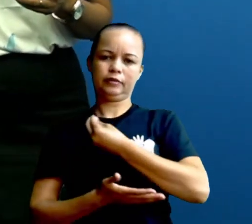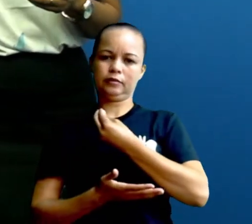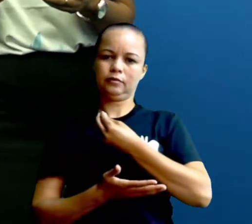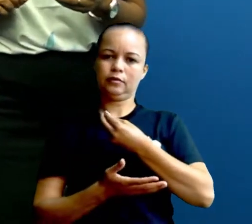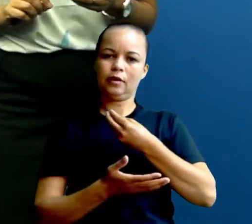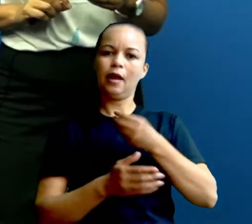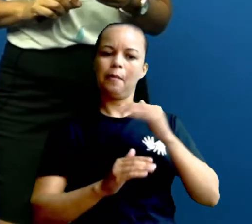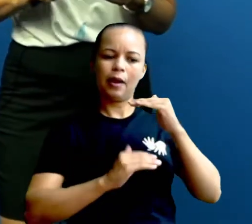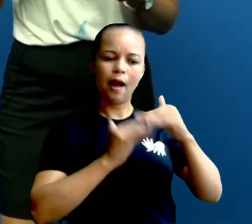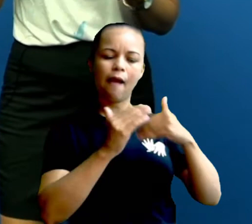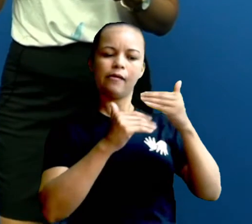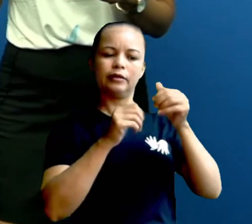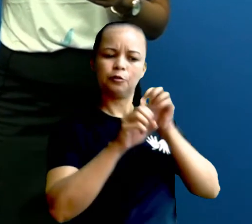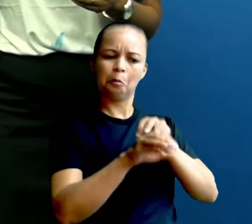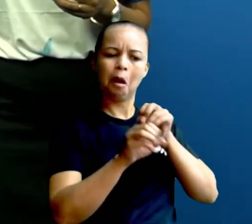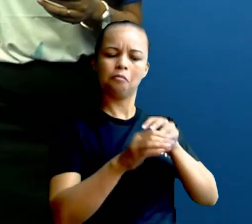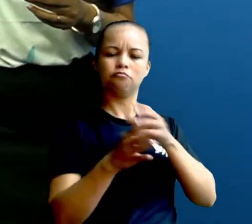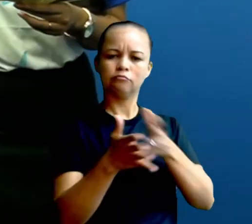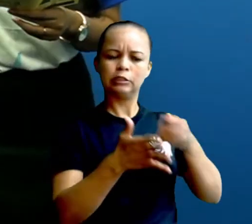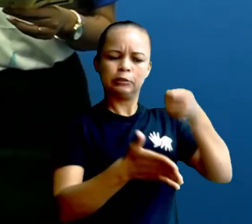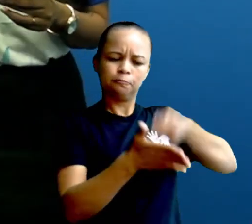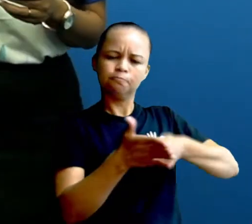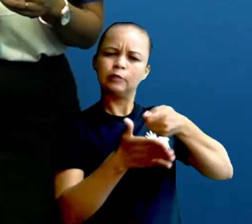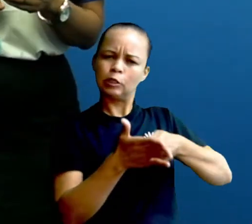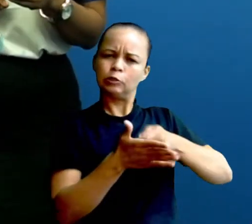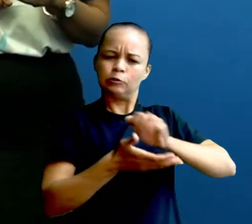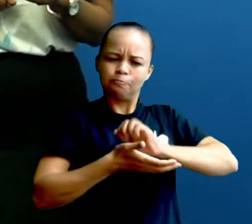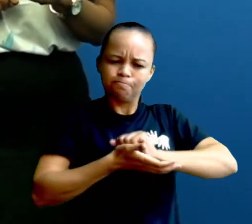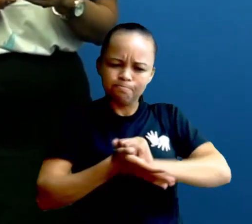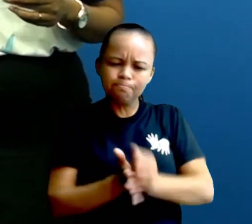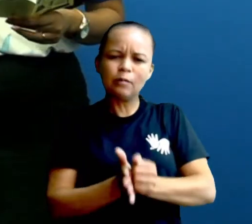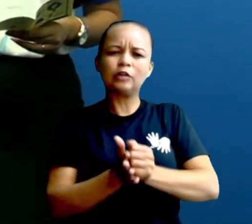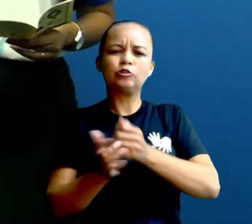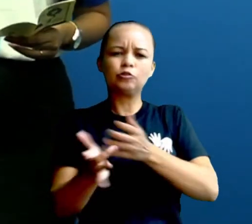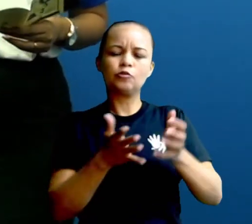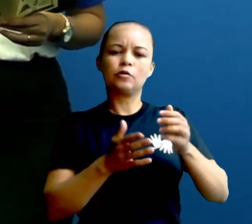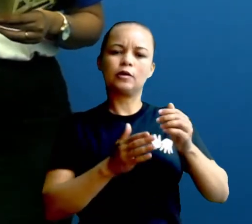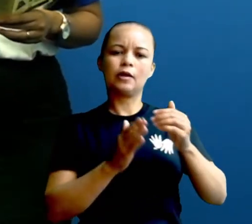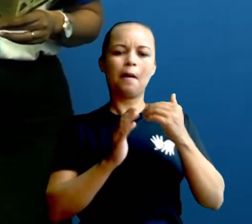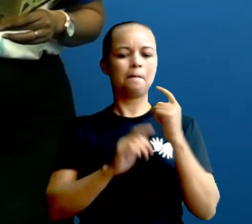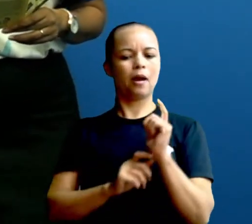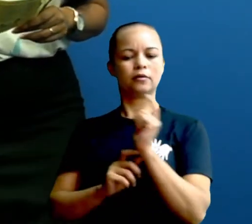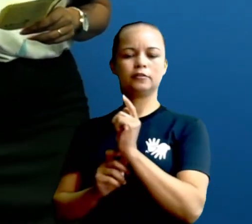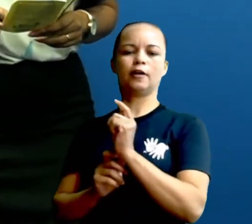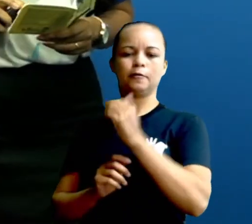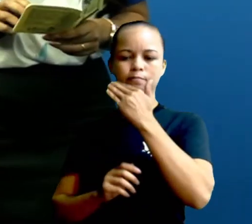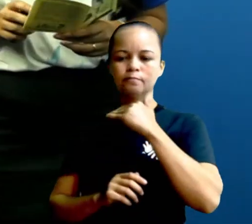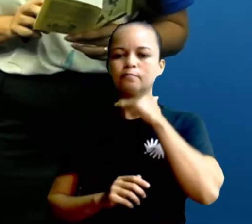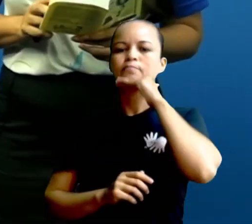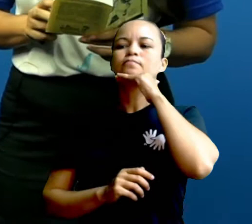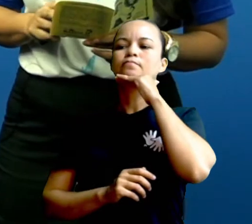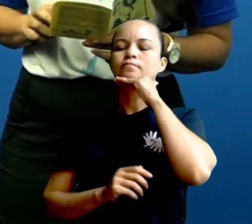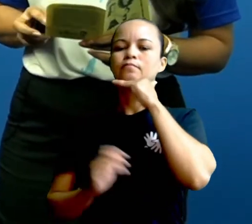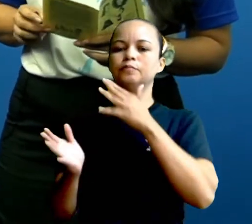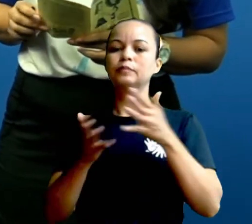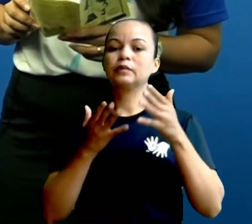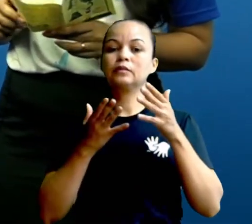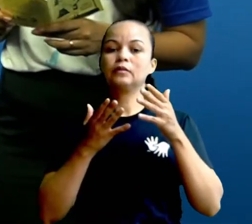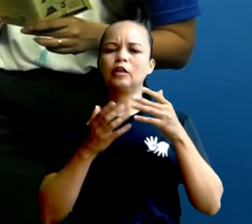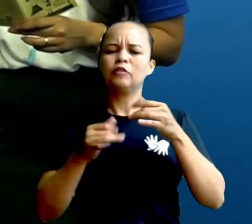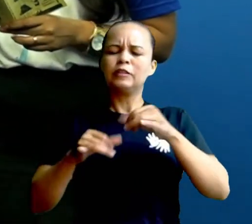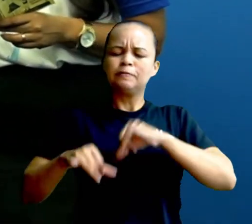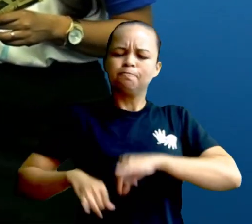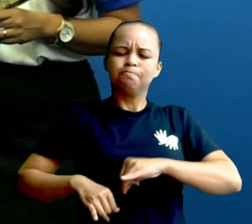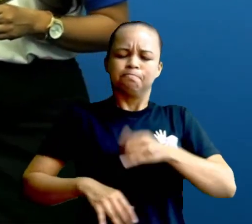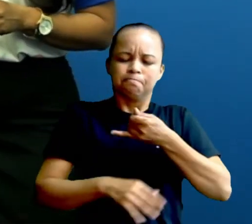isso que ela educa. E ser mais dura machuca, mas sai de cabeça erguida. Às vezes